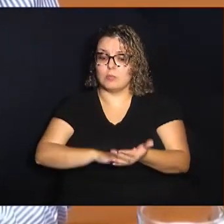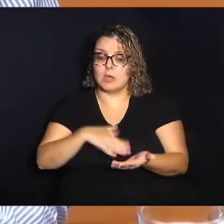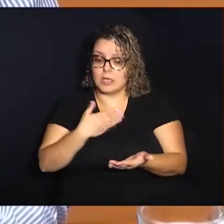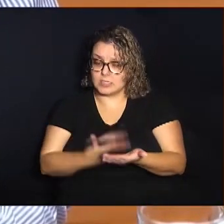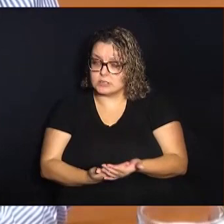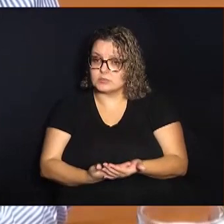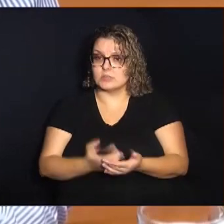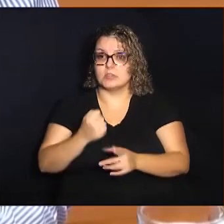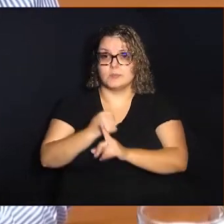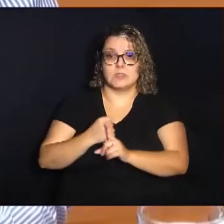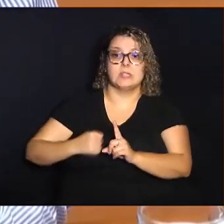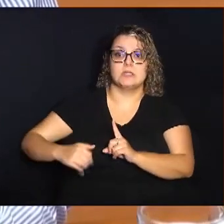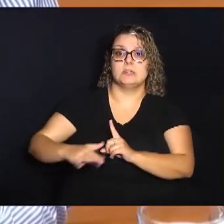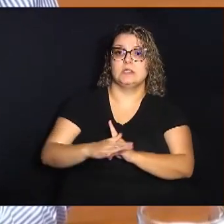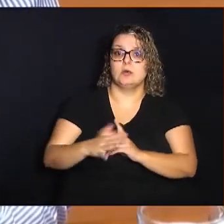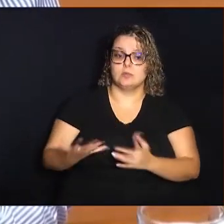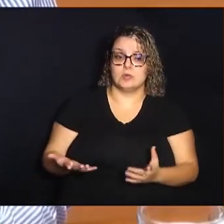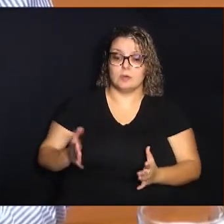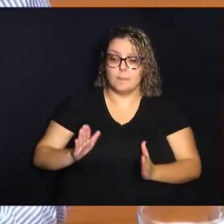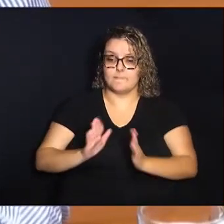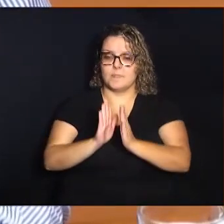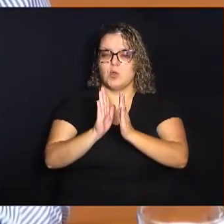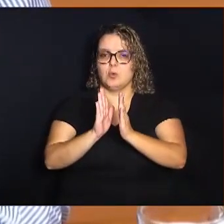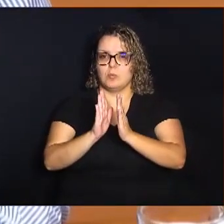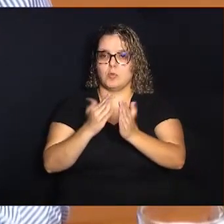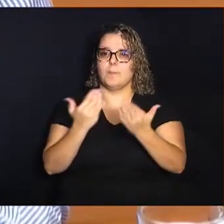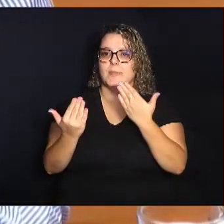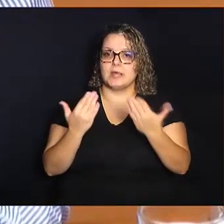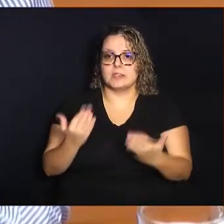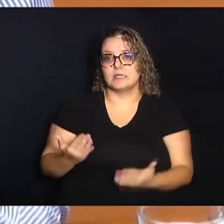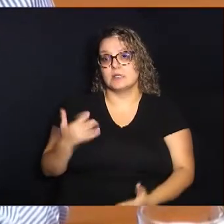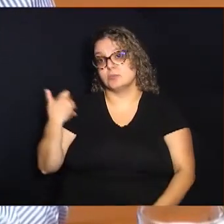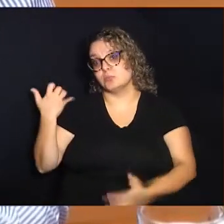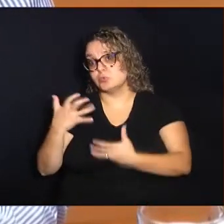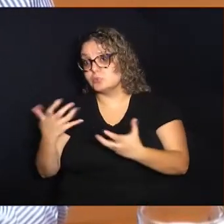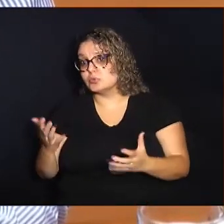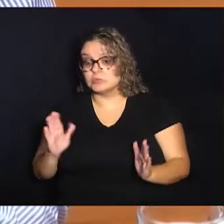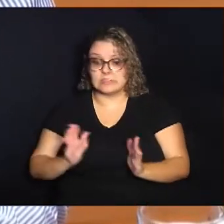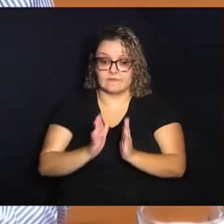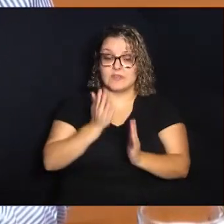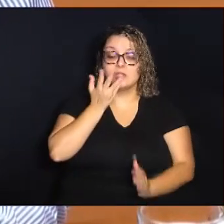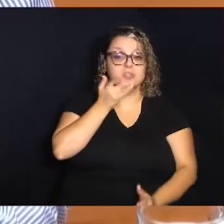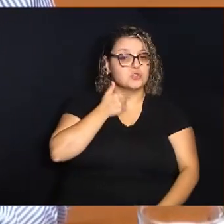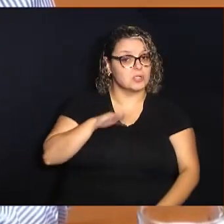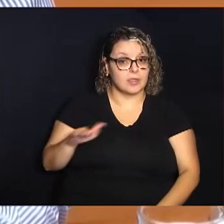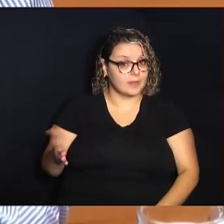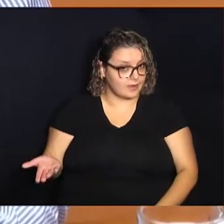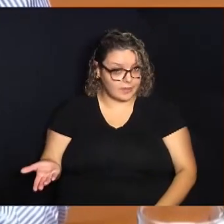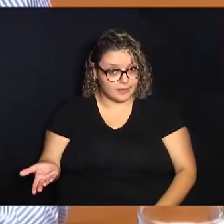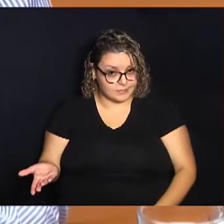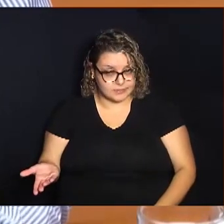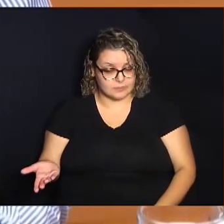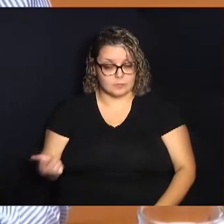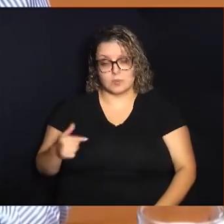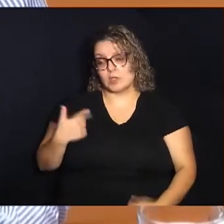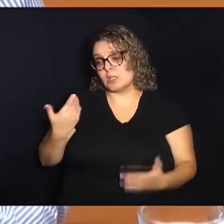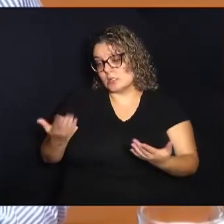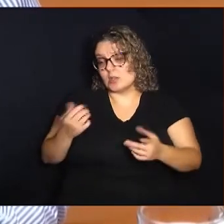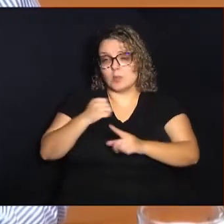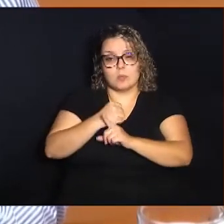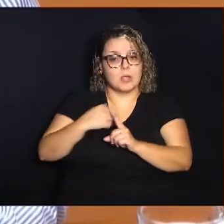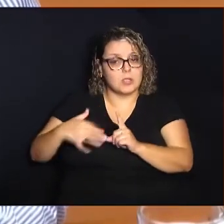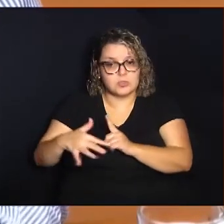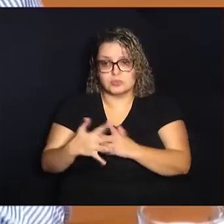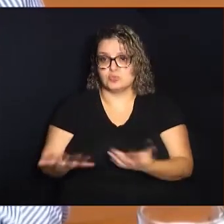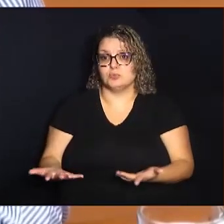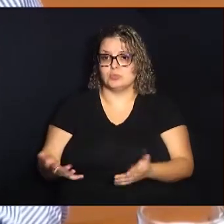da sociedade frente ao idoso, frente à criança. Então, uma sociedade que precisa de